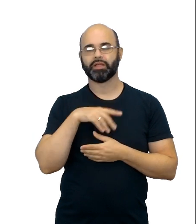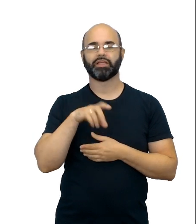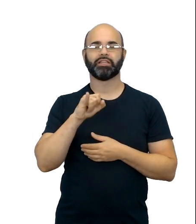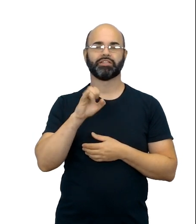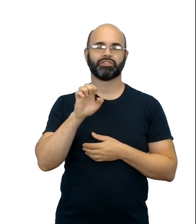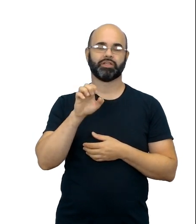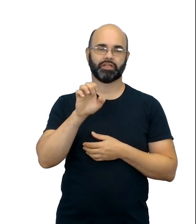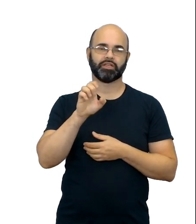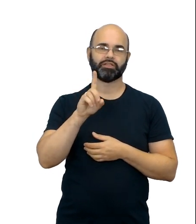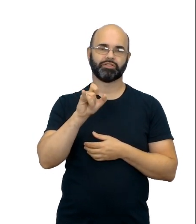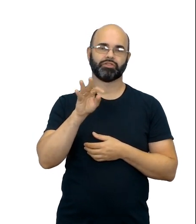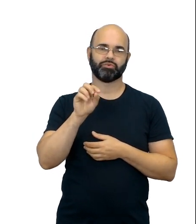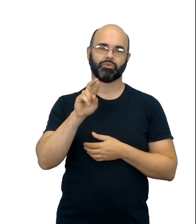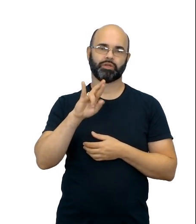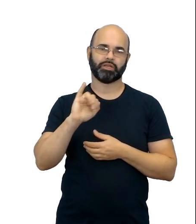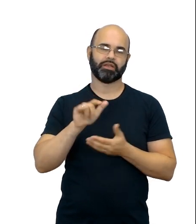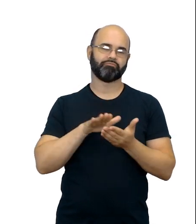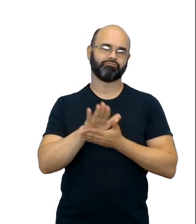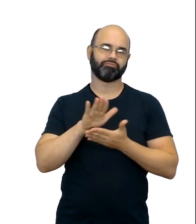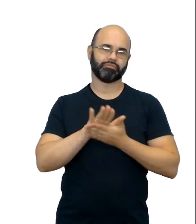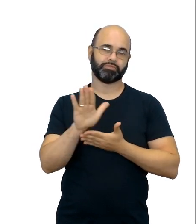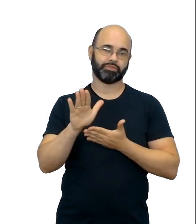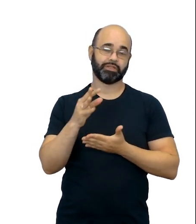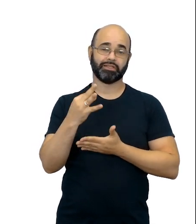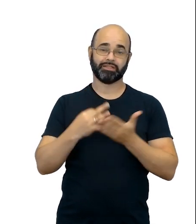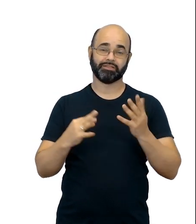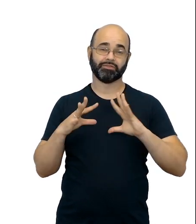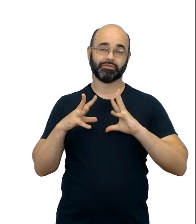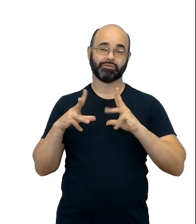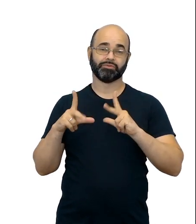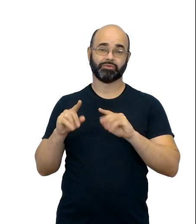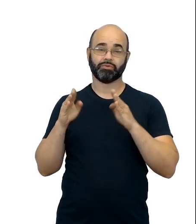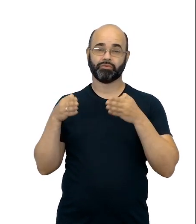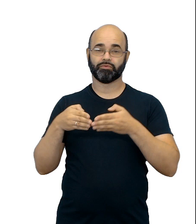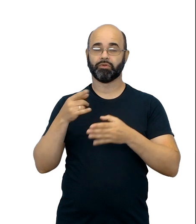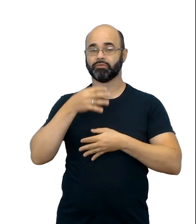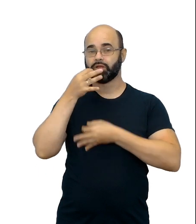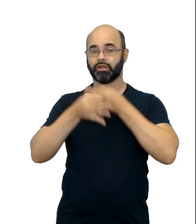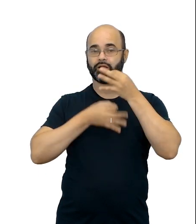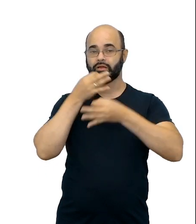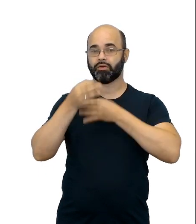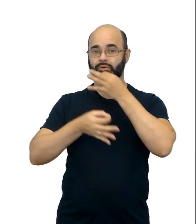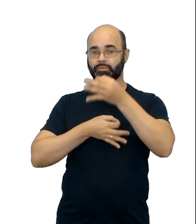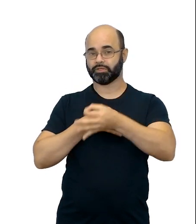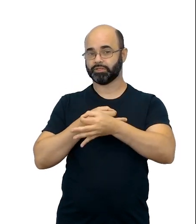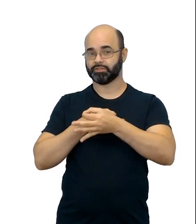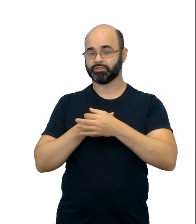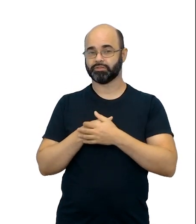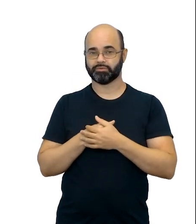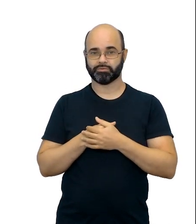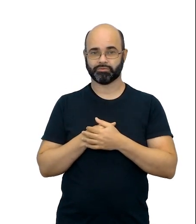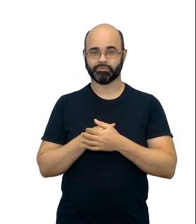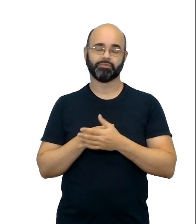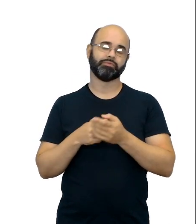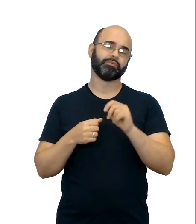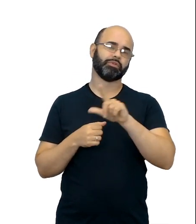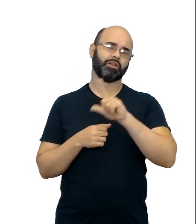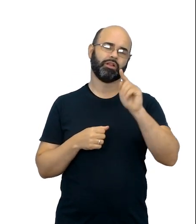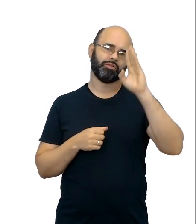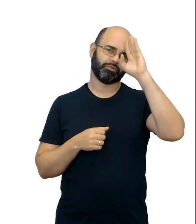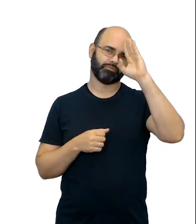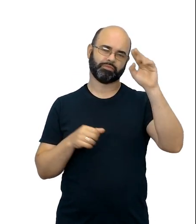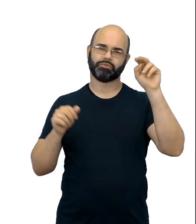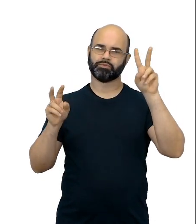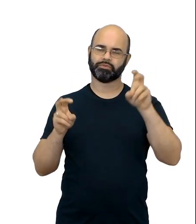editorial, todos esses textos que têm aí como foco a argumentação, que é a linguagem dominante desses